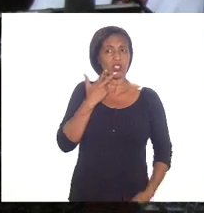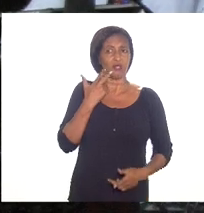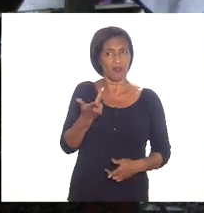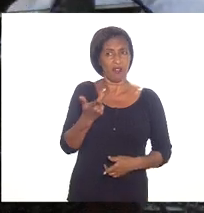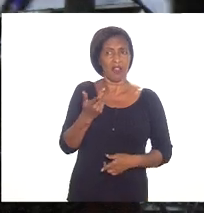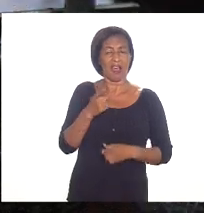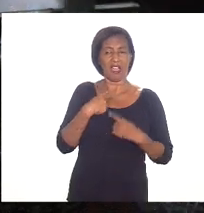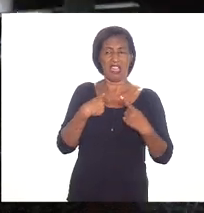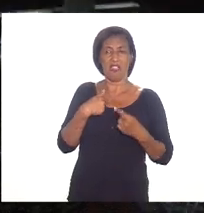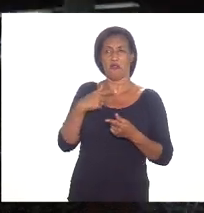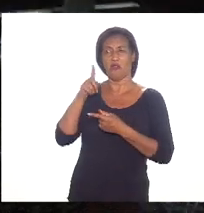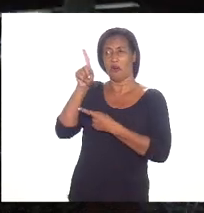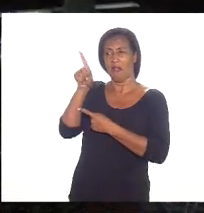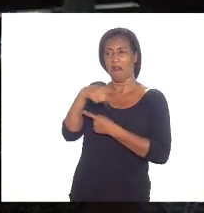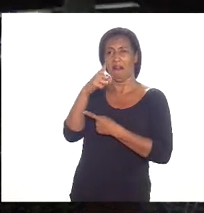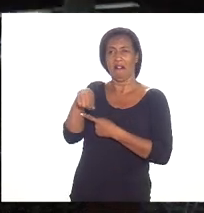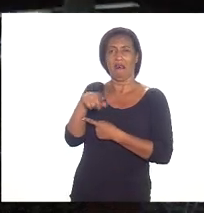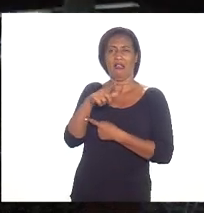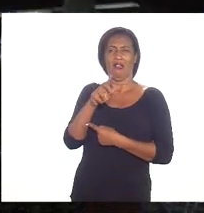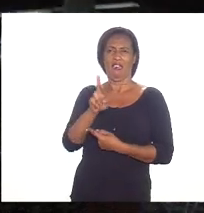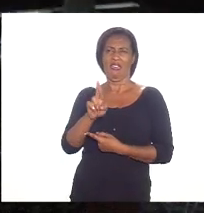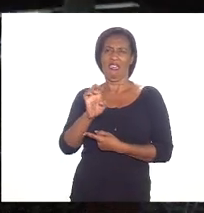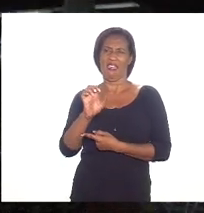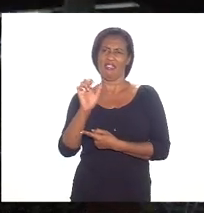deputada Renata Souza.